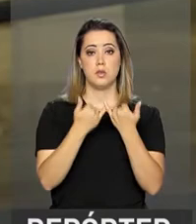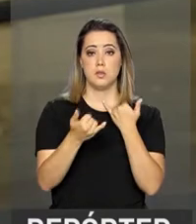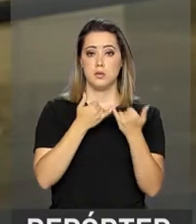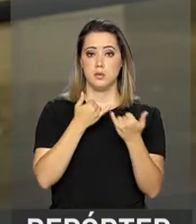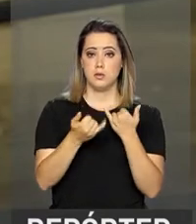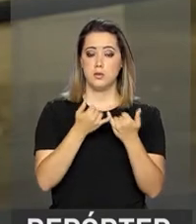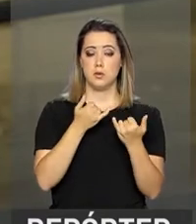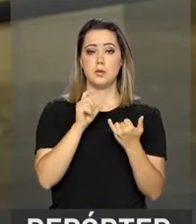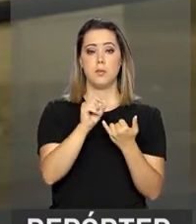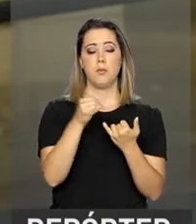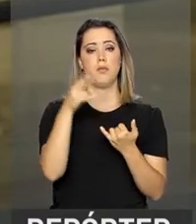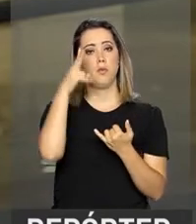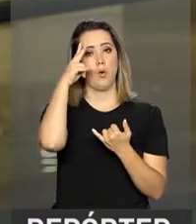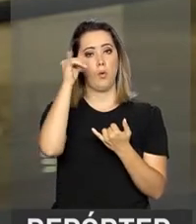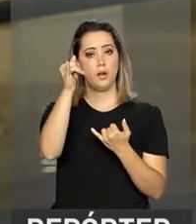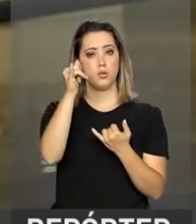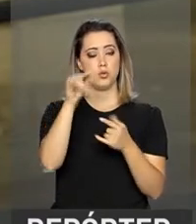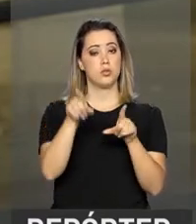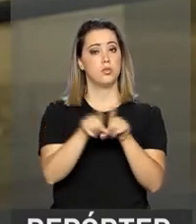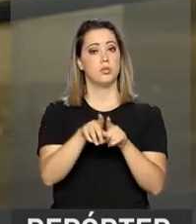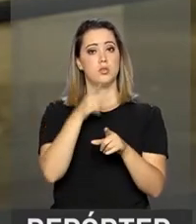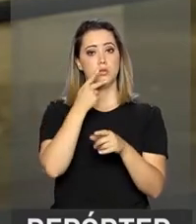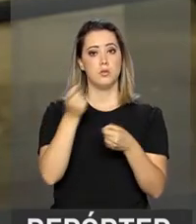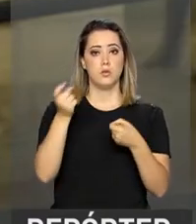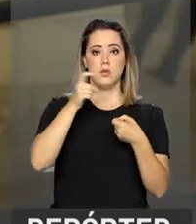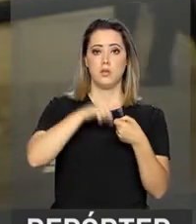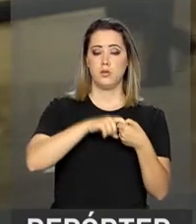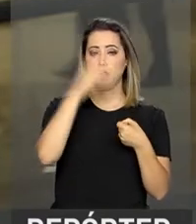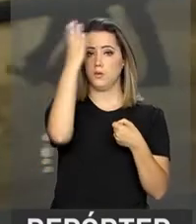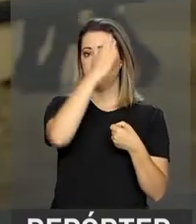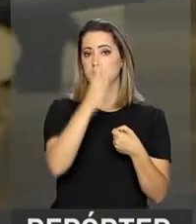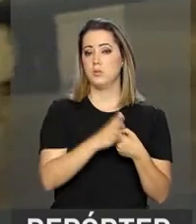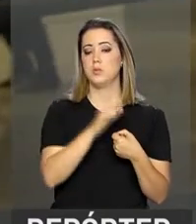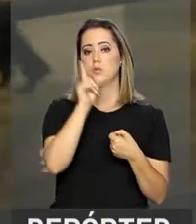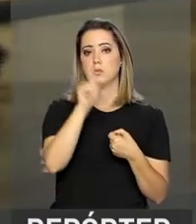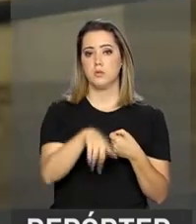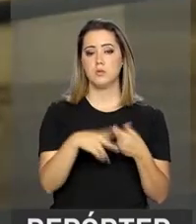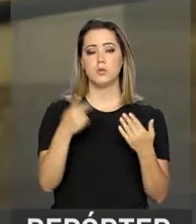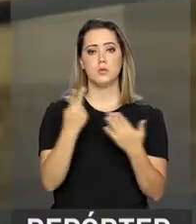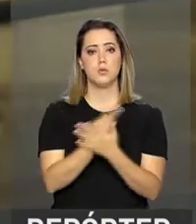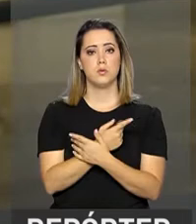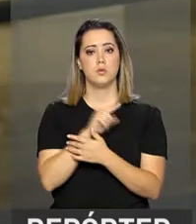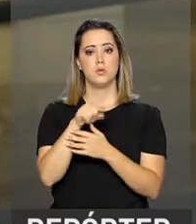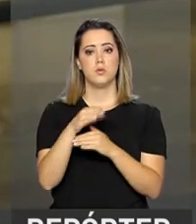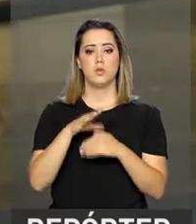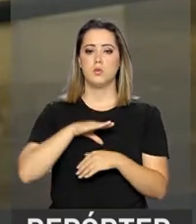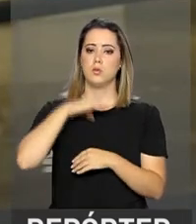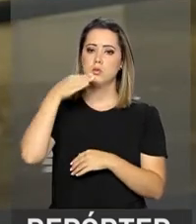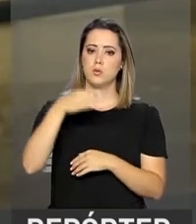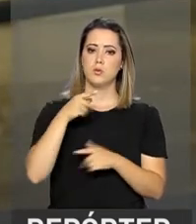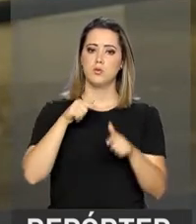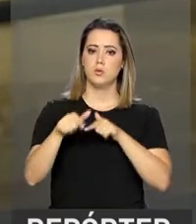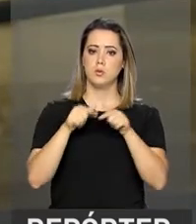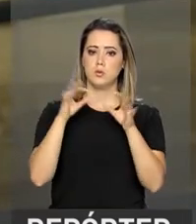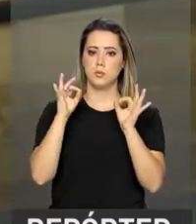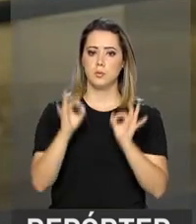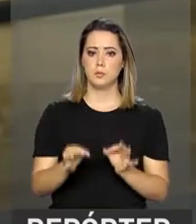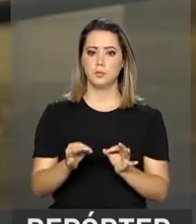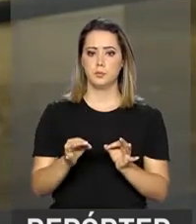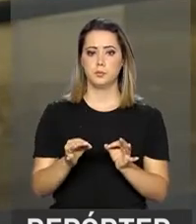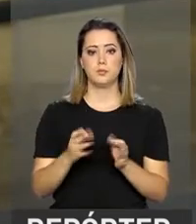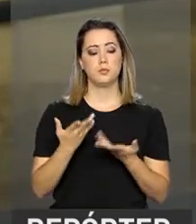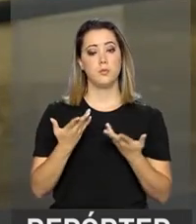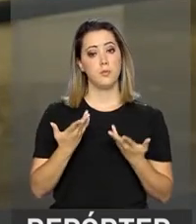exemplificou o caso do Haiti e disse que a retirada do contingente brasileiro ocorre com o orgulho do dever cumprido.